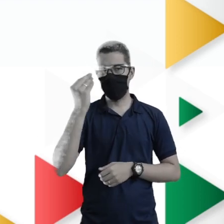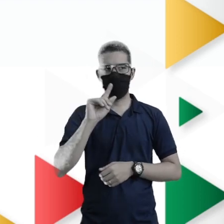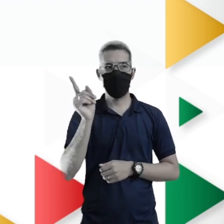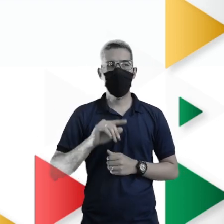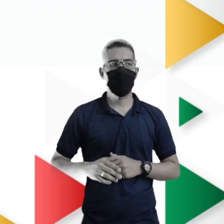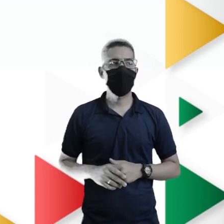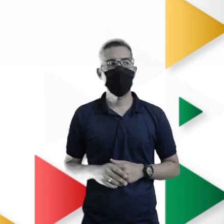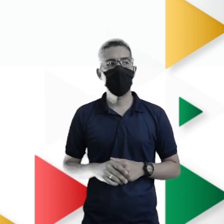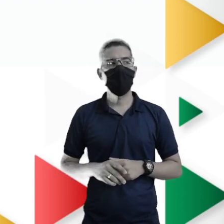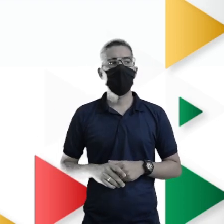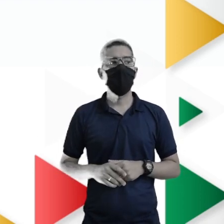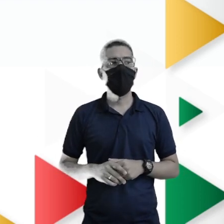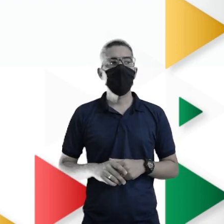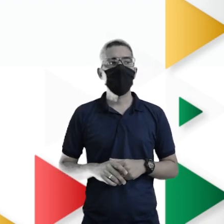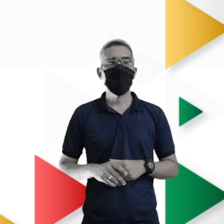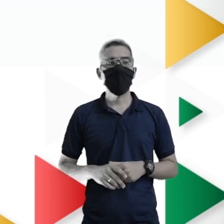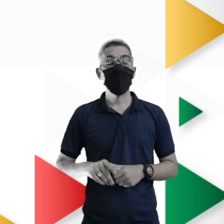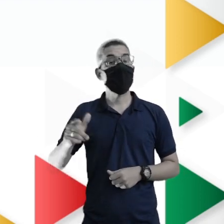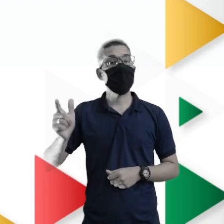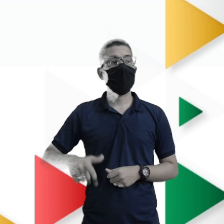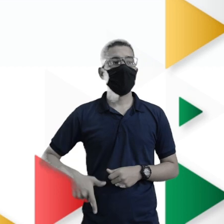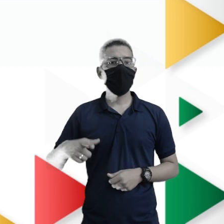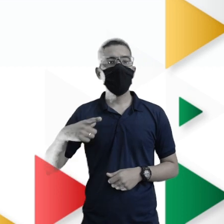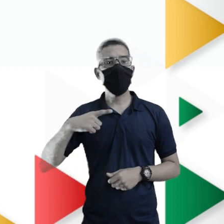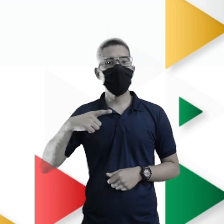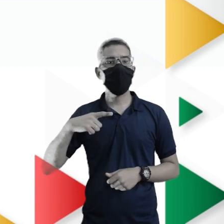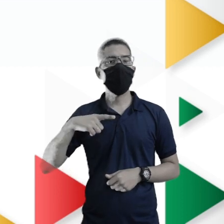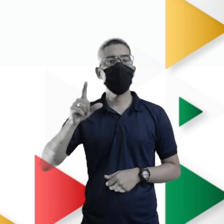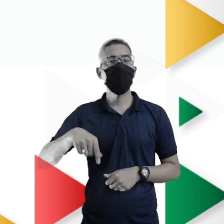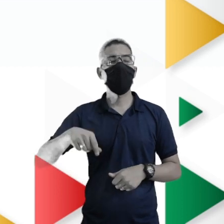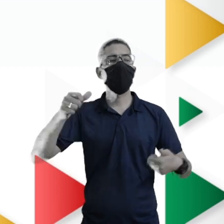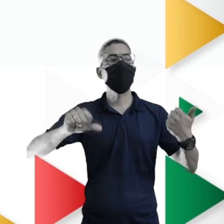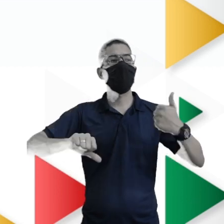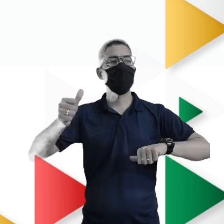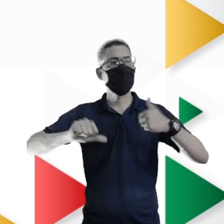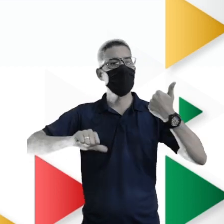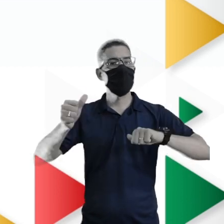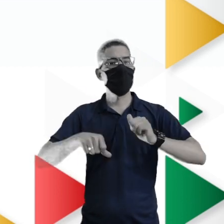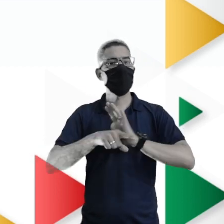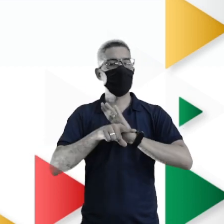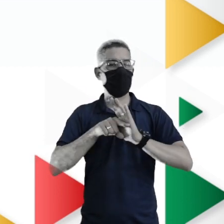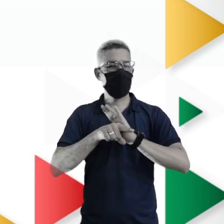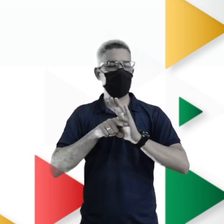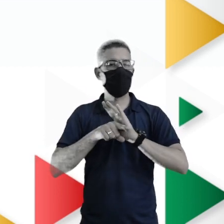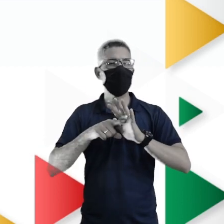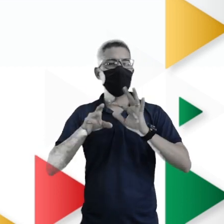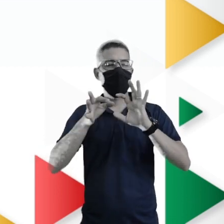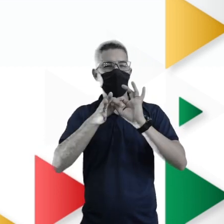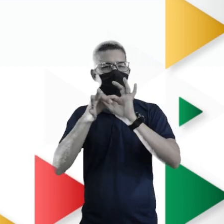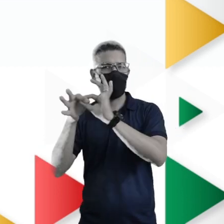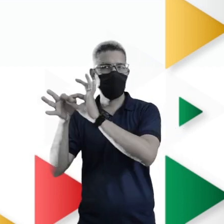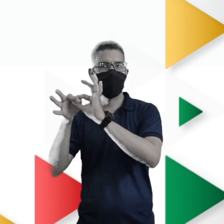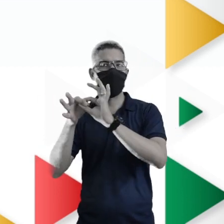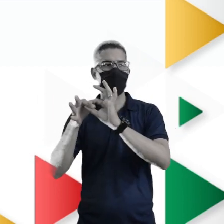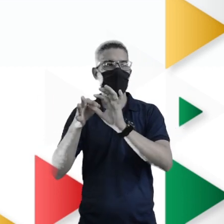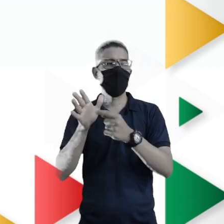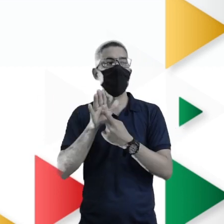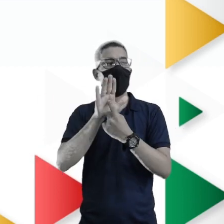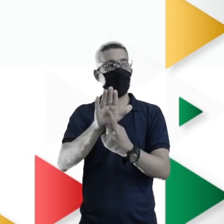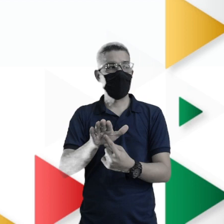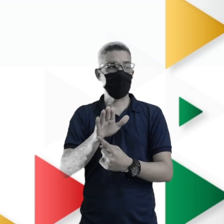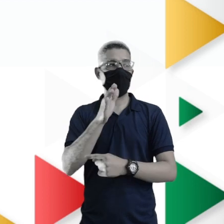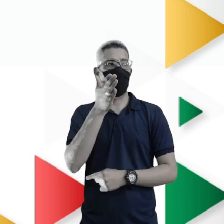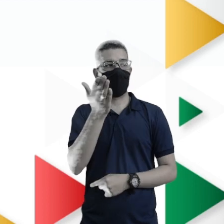ok? O ângulo também faz parte como avaliação de exercícios nas Olimpíadas. Estou trazendo para